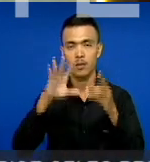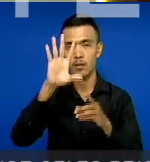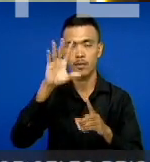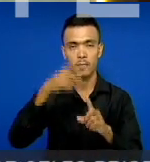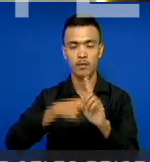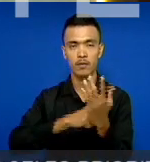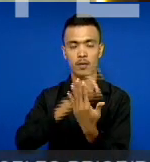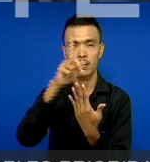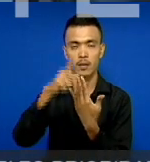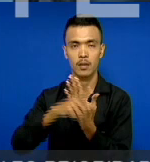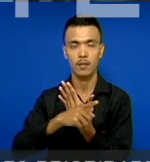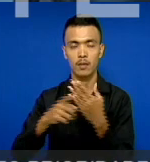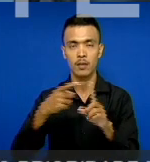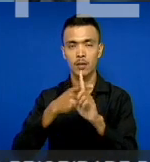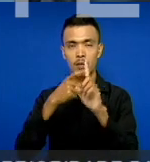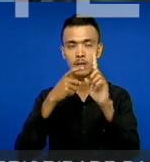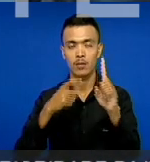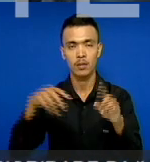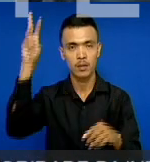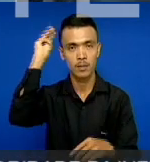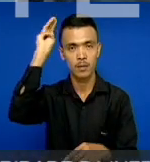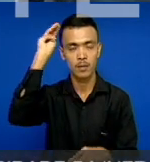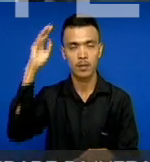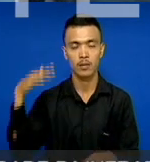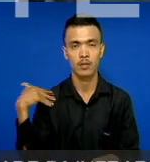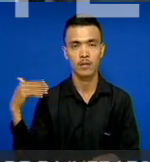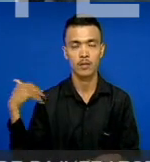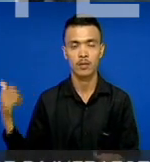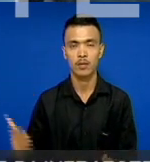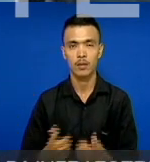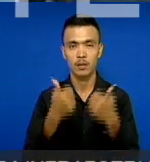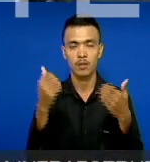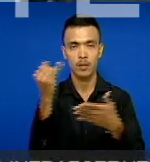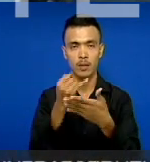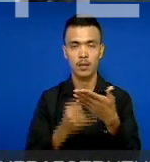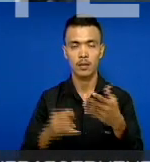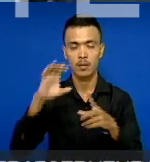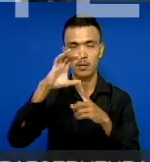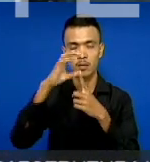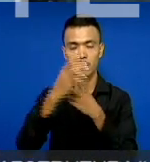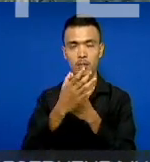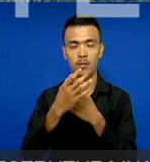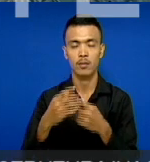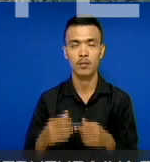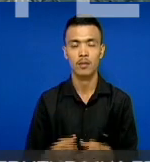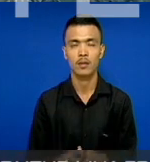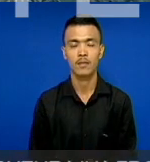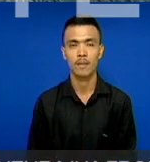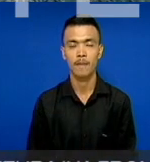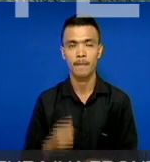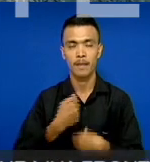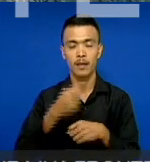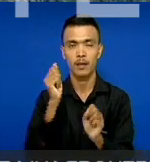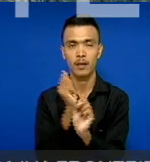abril. Husi Ministro Juventude Desporto no Arte e Cultura, Excelência Nilo Jack Sarmento.